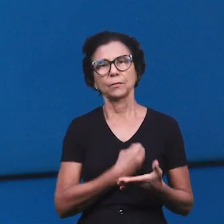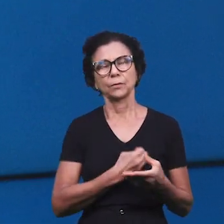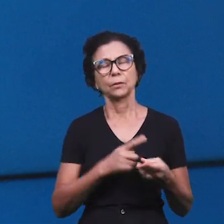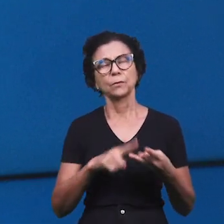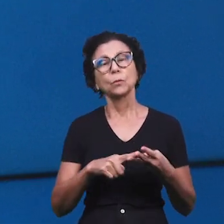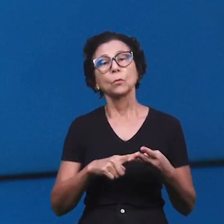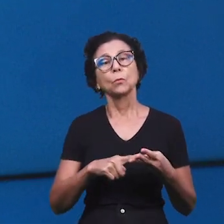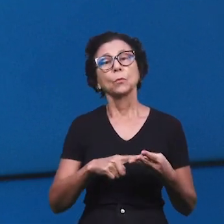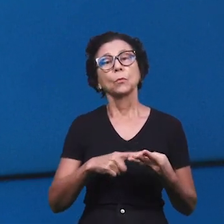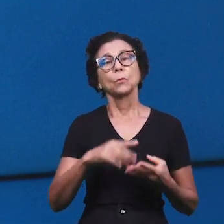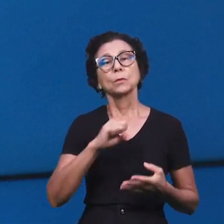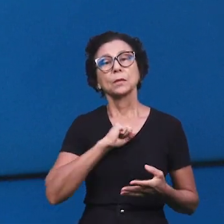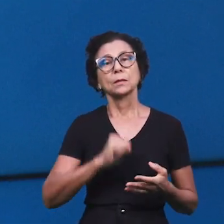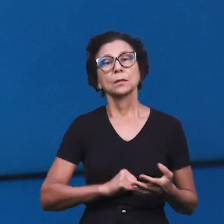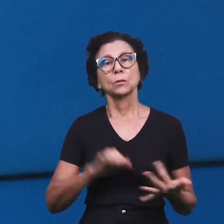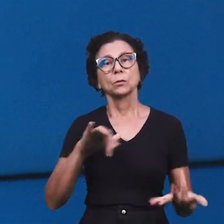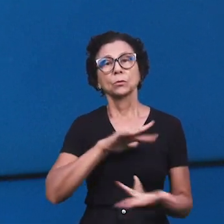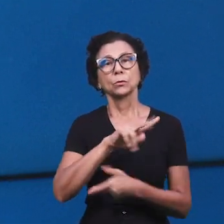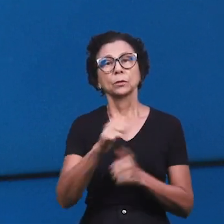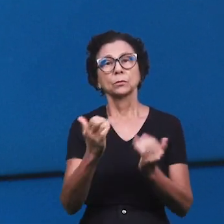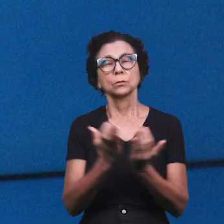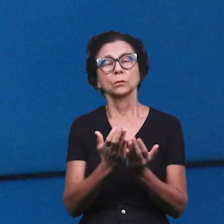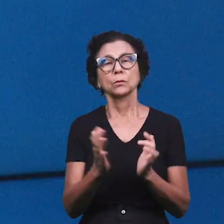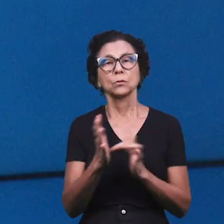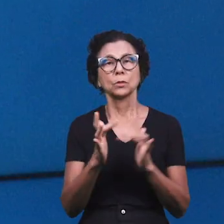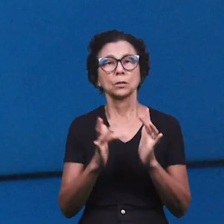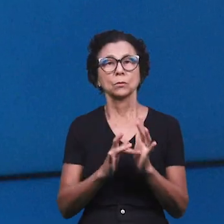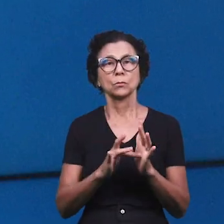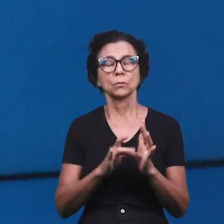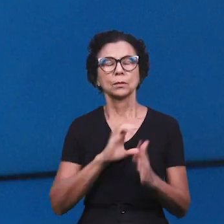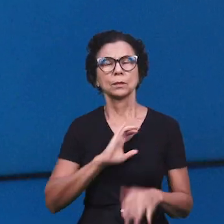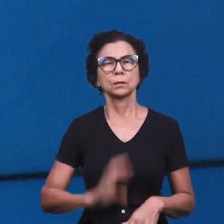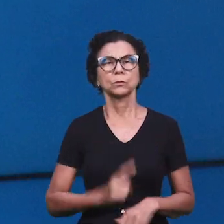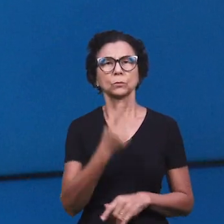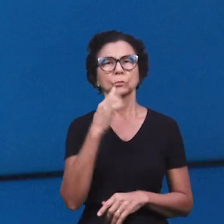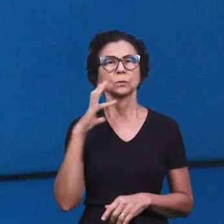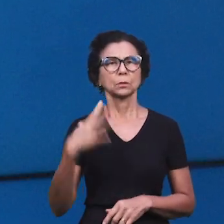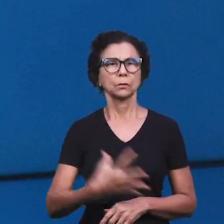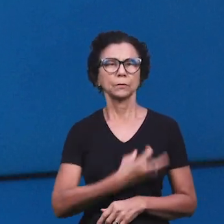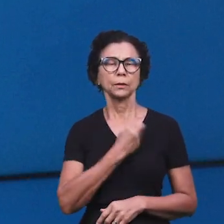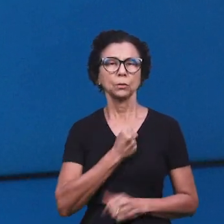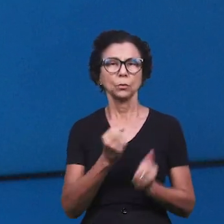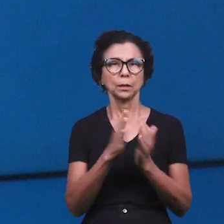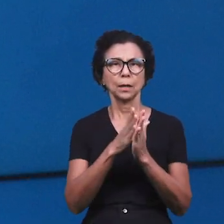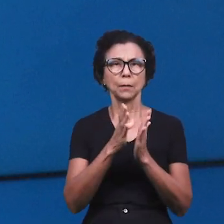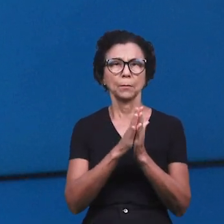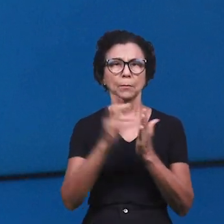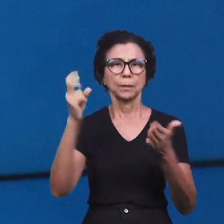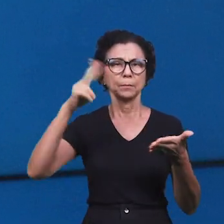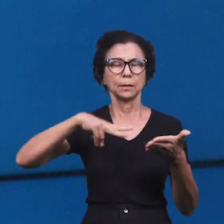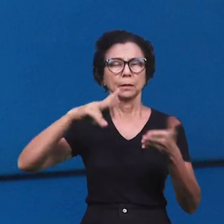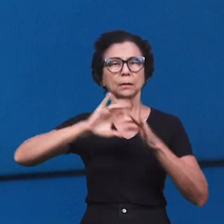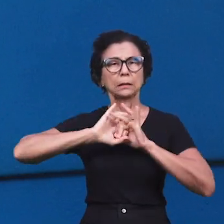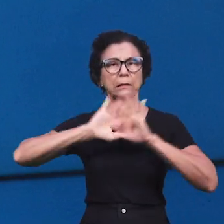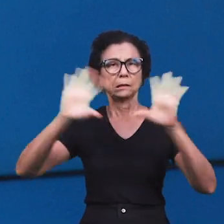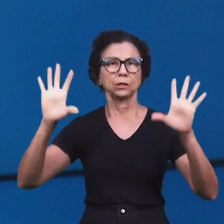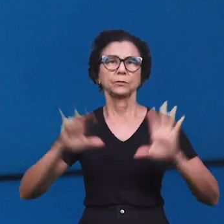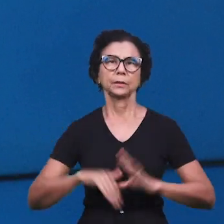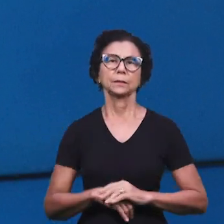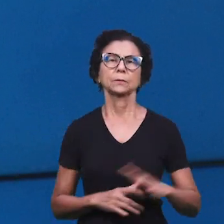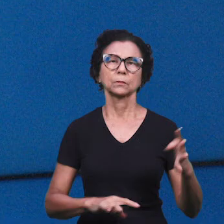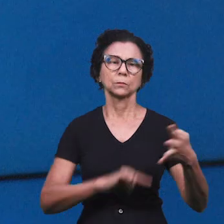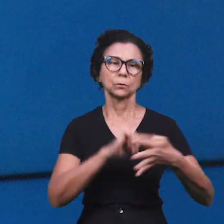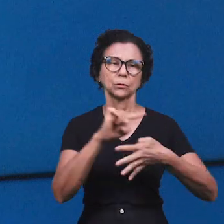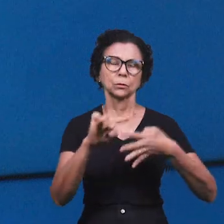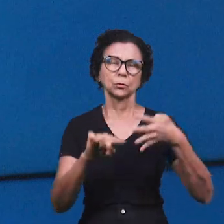das Escrituras. Então, 4 pontos, 4 princípios que são os pilares da nossa fé nos dias de hoje. Então, muito bem respondido